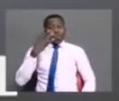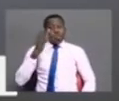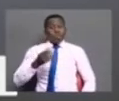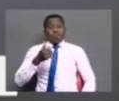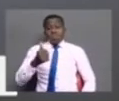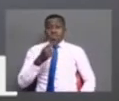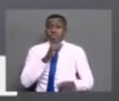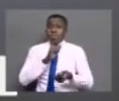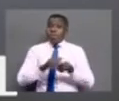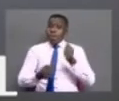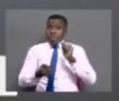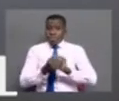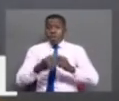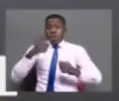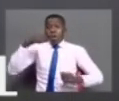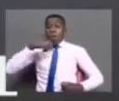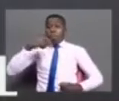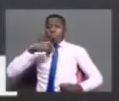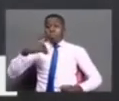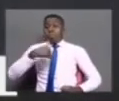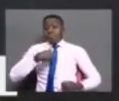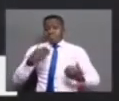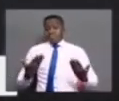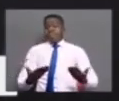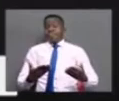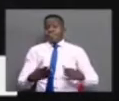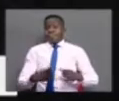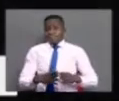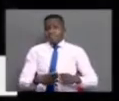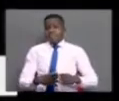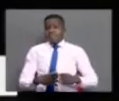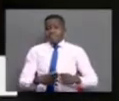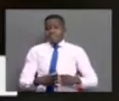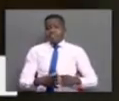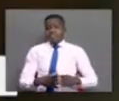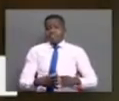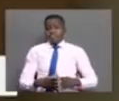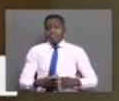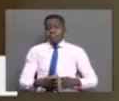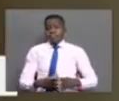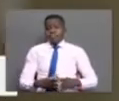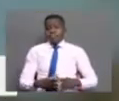importante que usa algum jamais a hiperplasia adrenal congênita